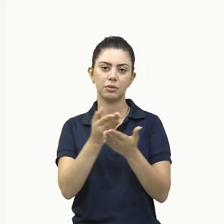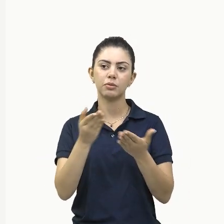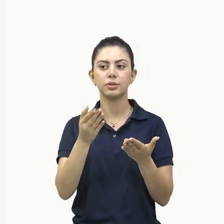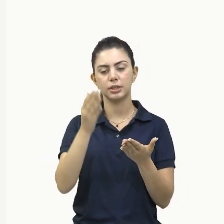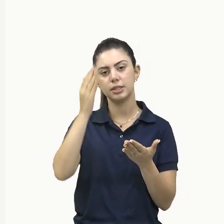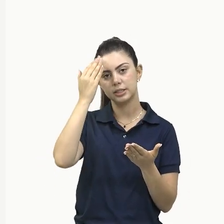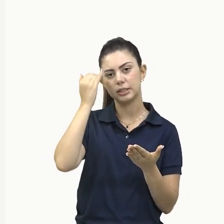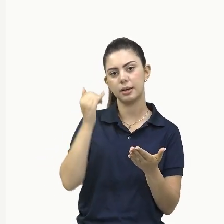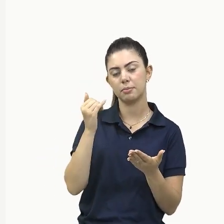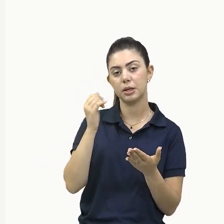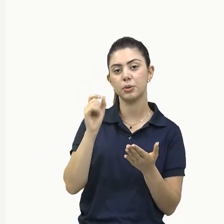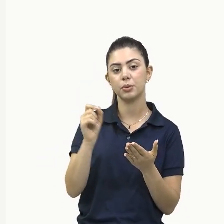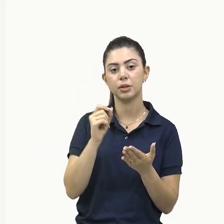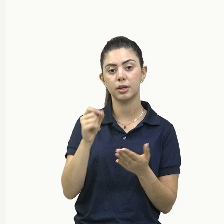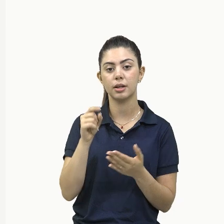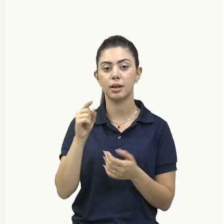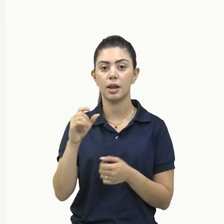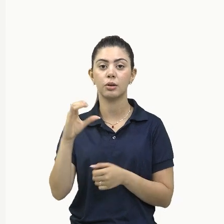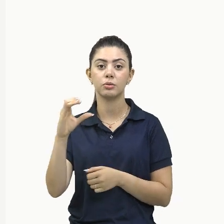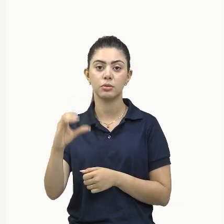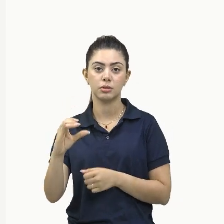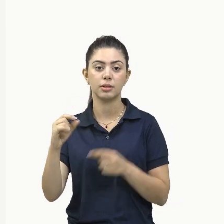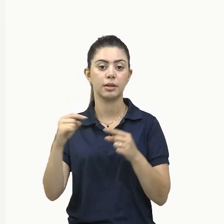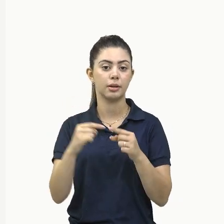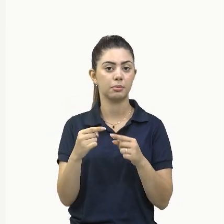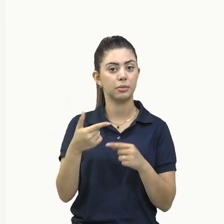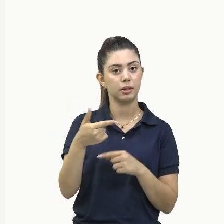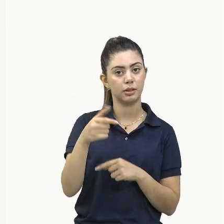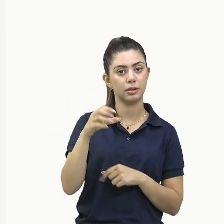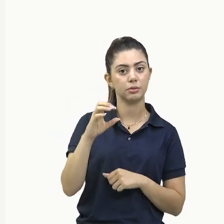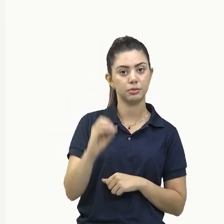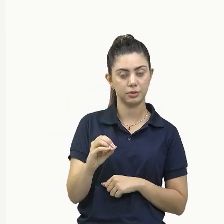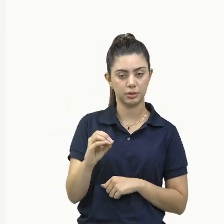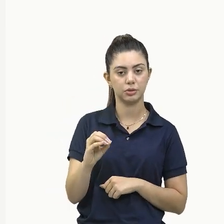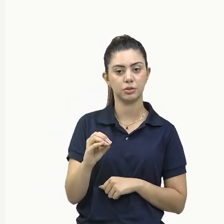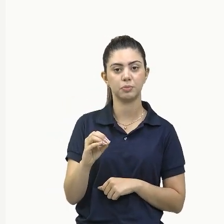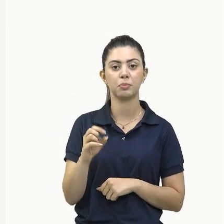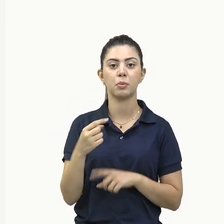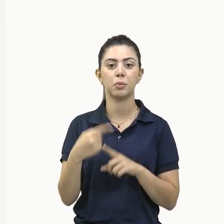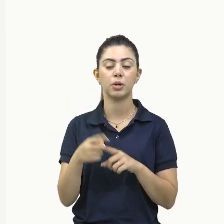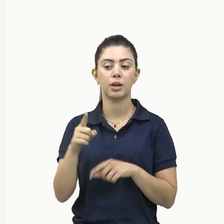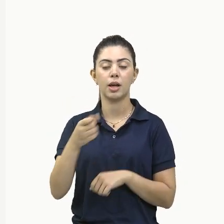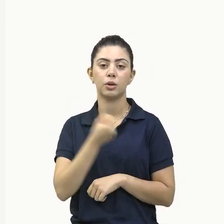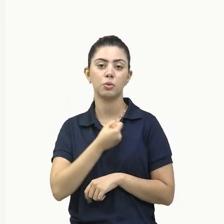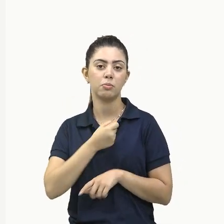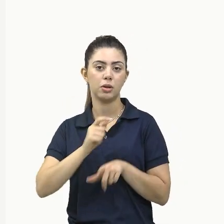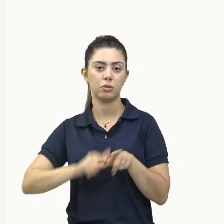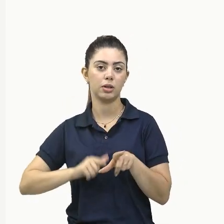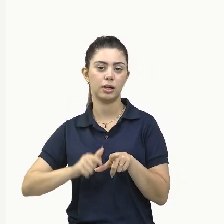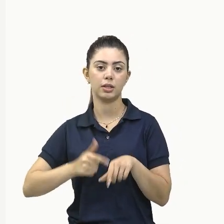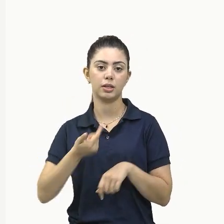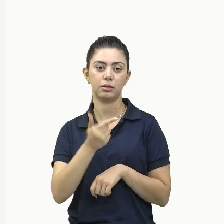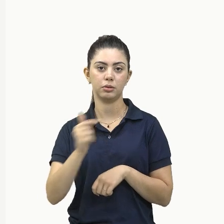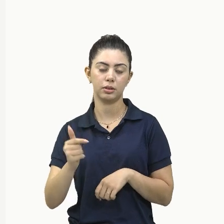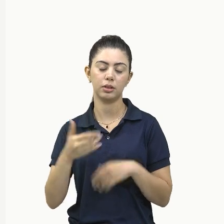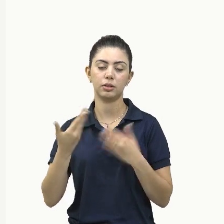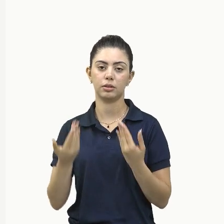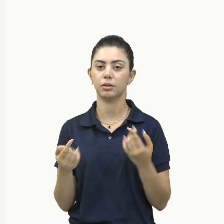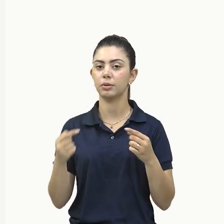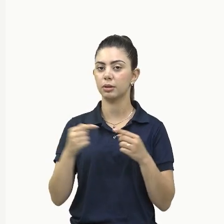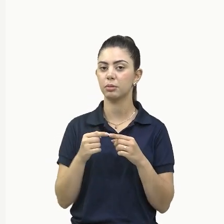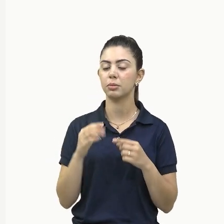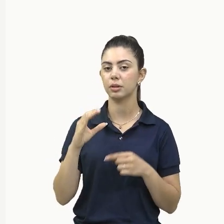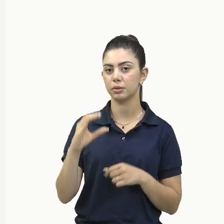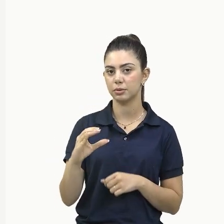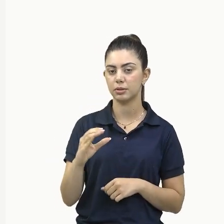aqui, para a gente não esquecer que o termo independente aqui é o C, que é aquele termo que não vem